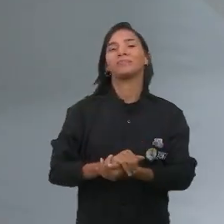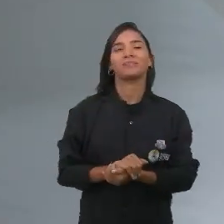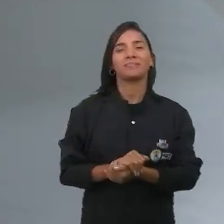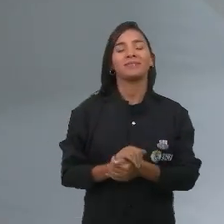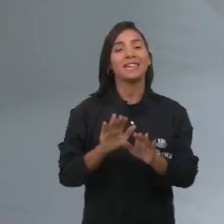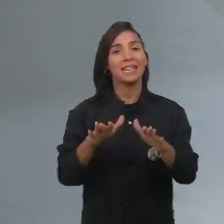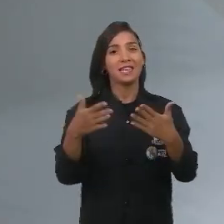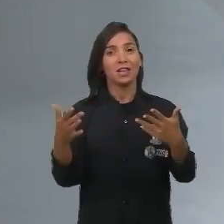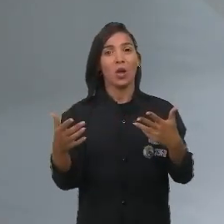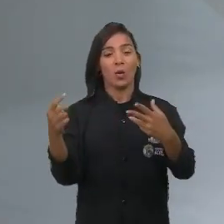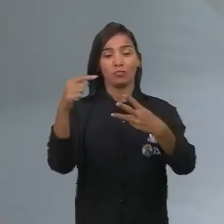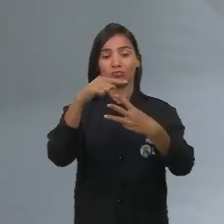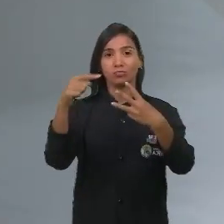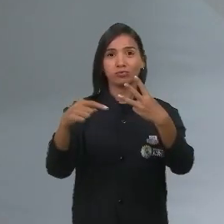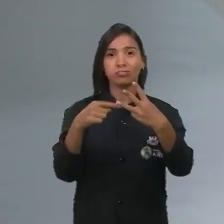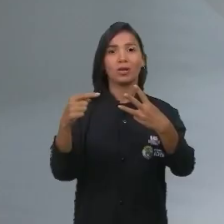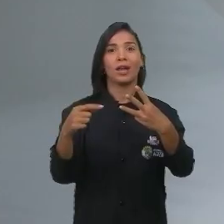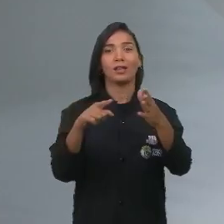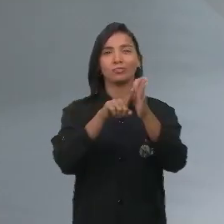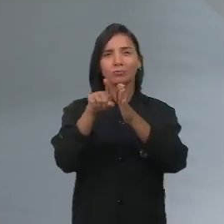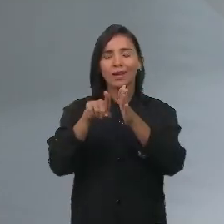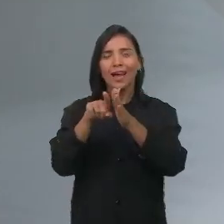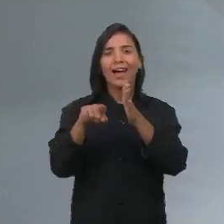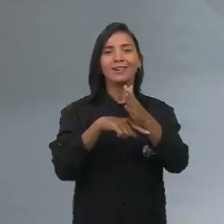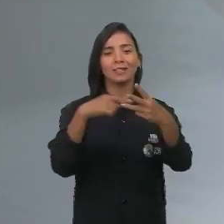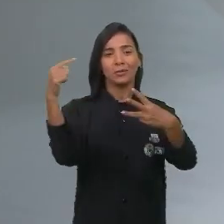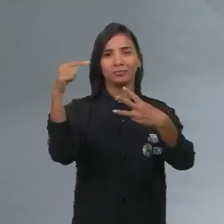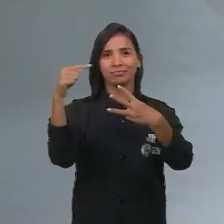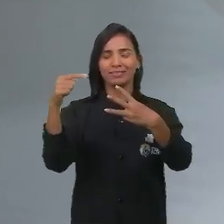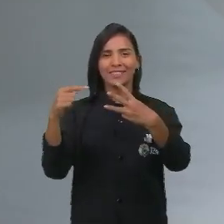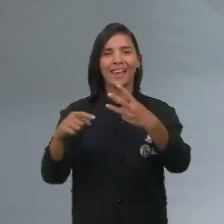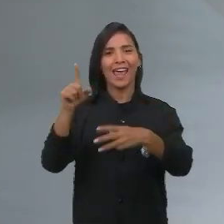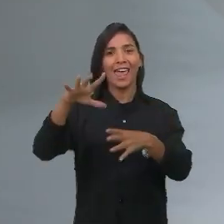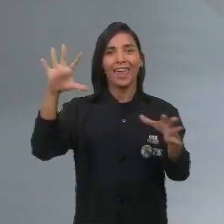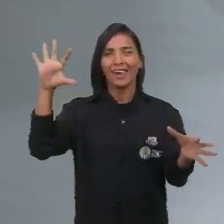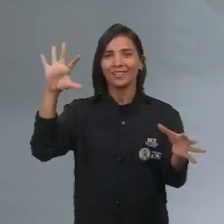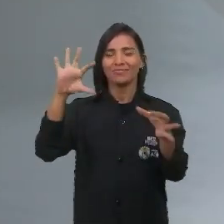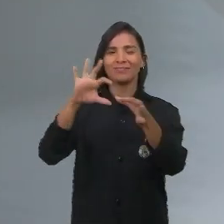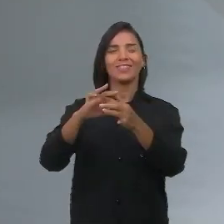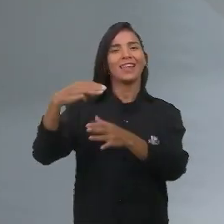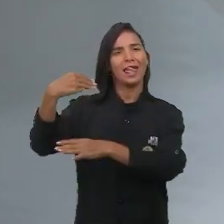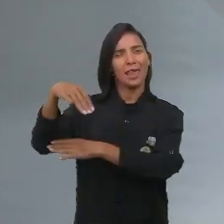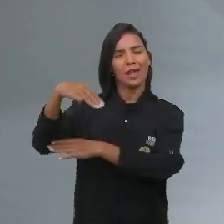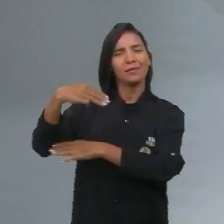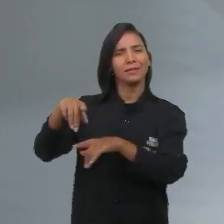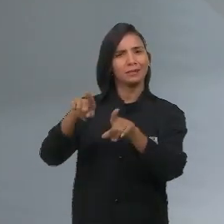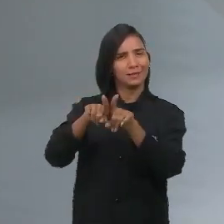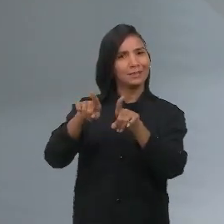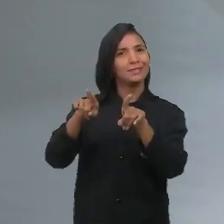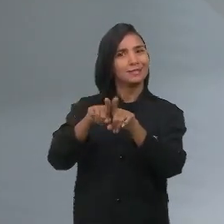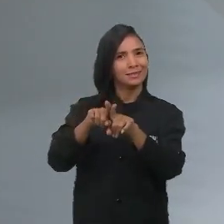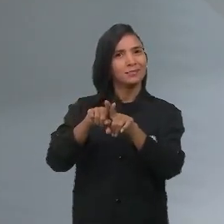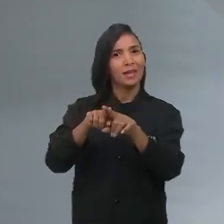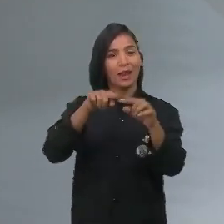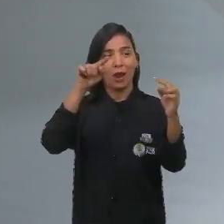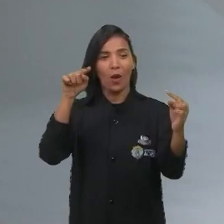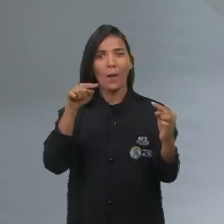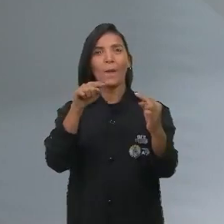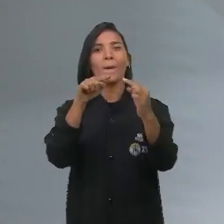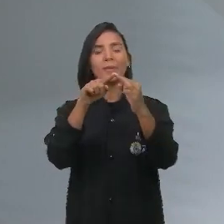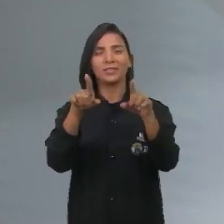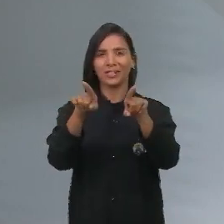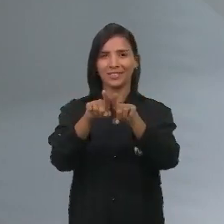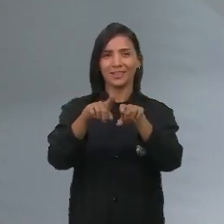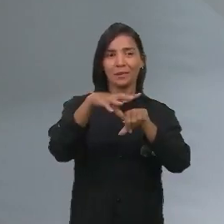essas 3 questões, elas estão vinculadas a uma temática em particular, a um objeto de